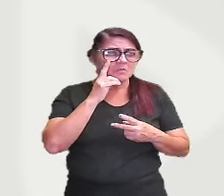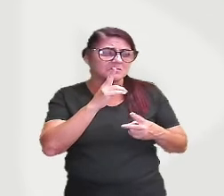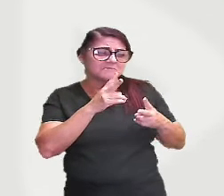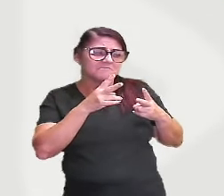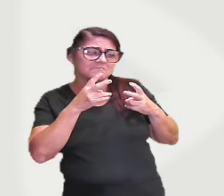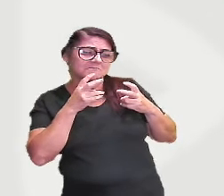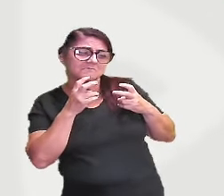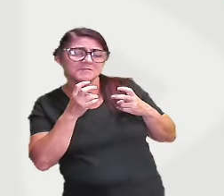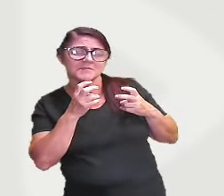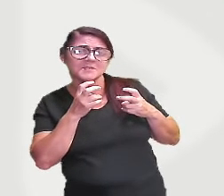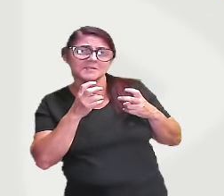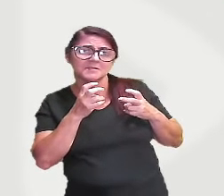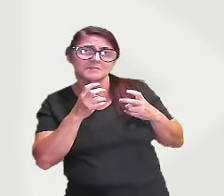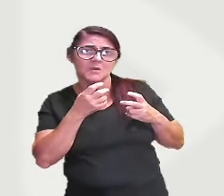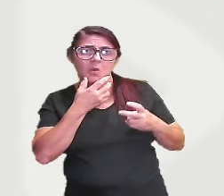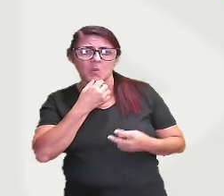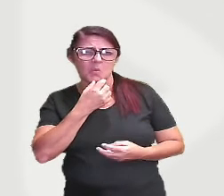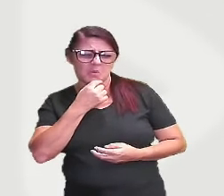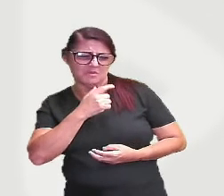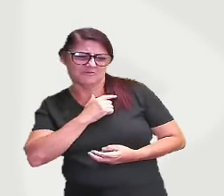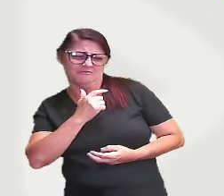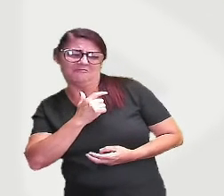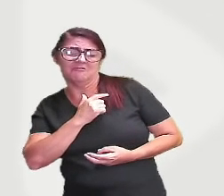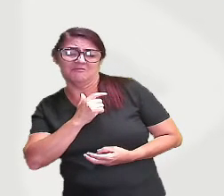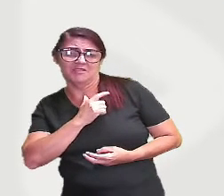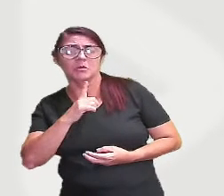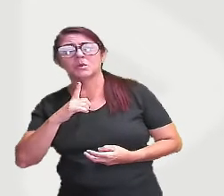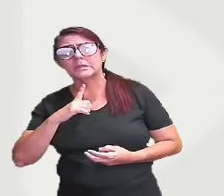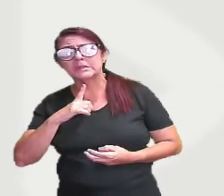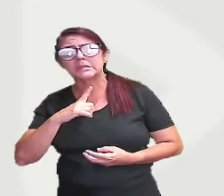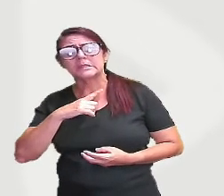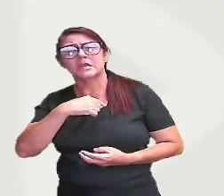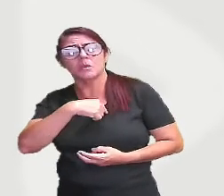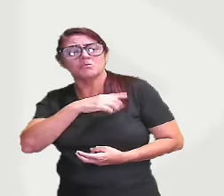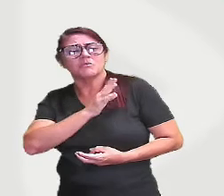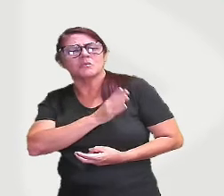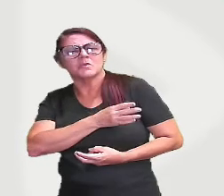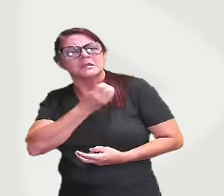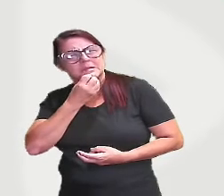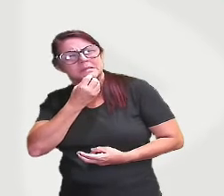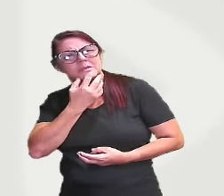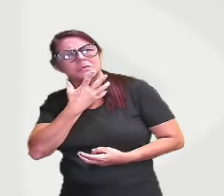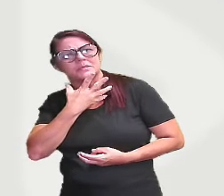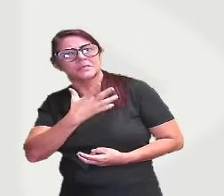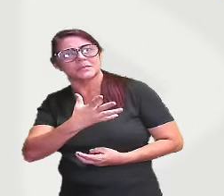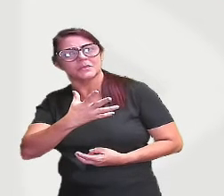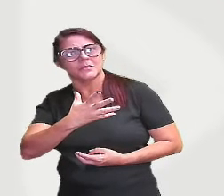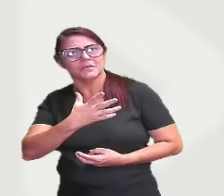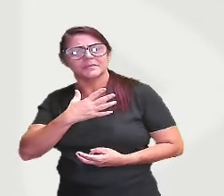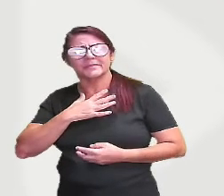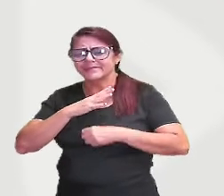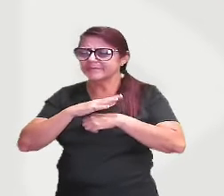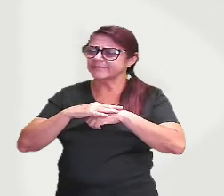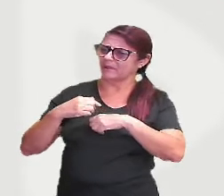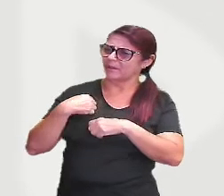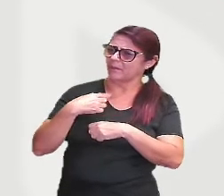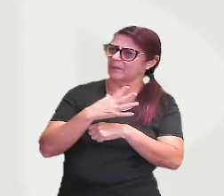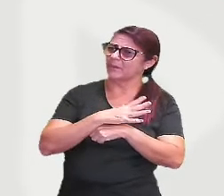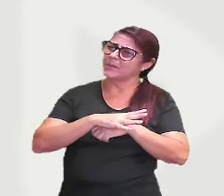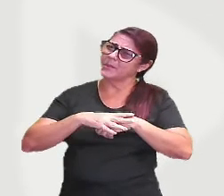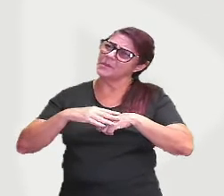fera, apesar da sua feiura, tinha bondade em si e a tratava muito bem.